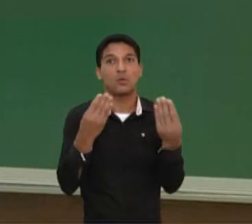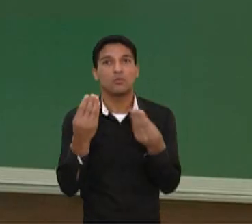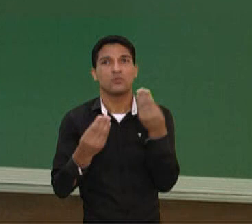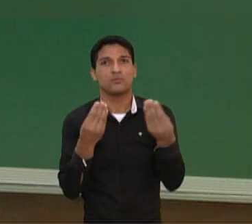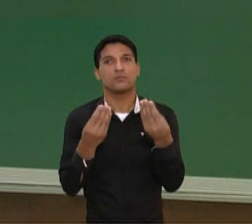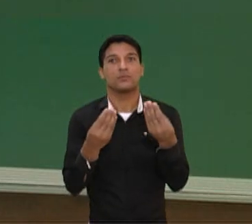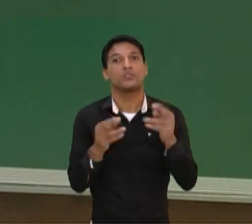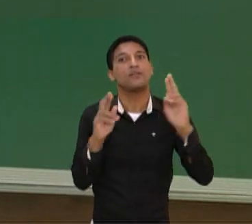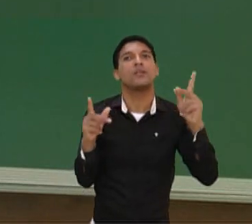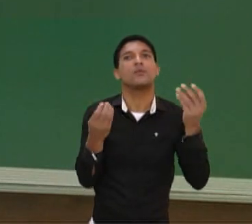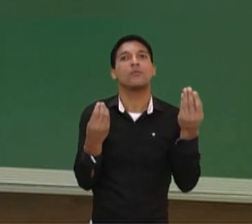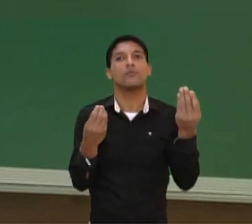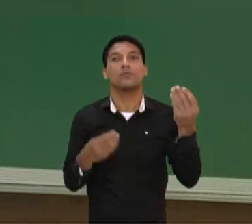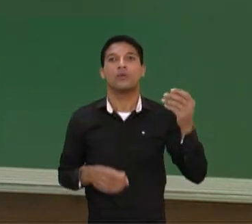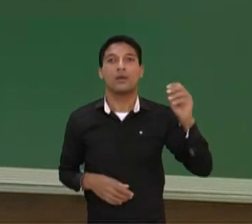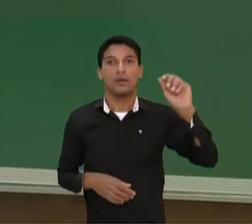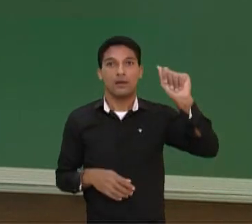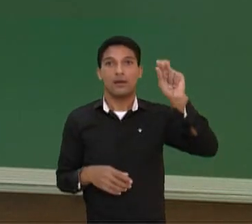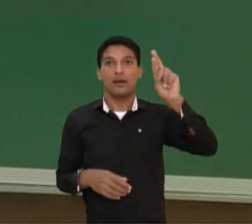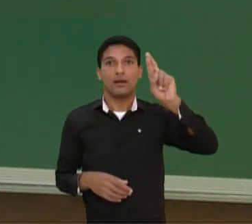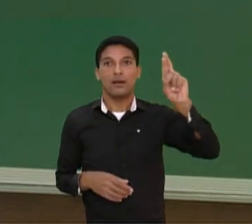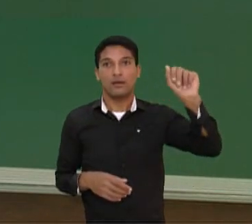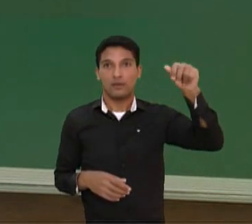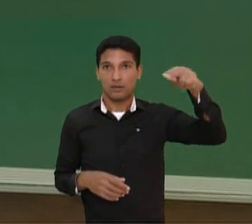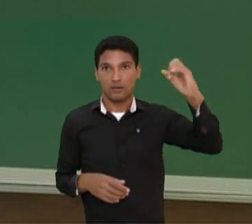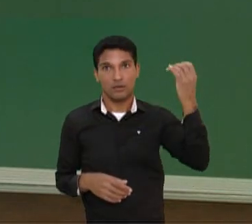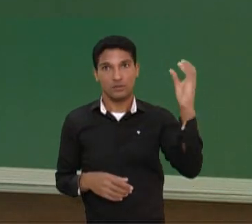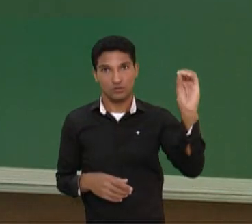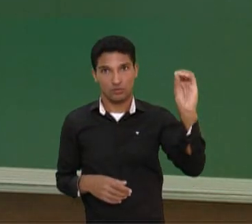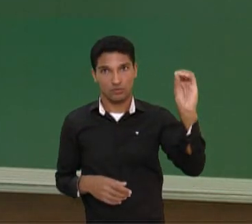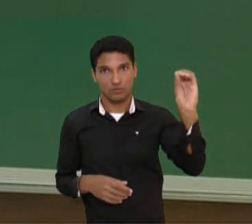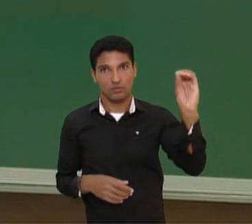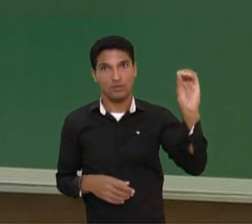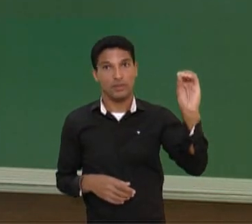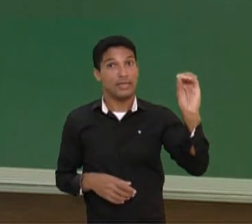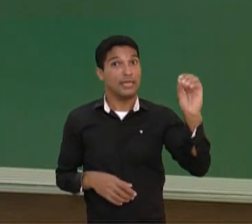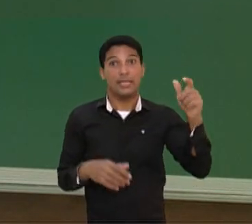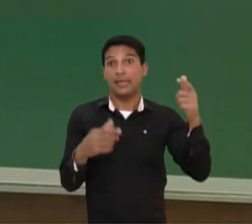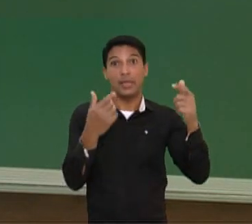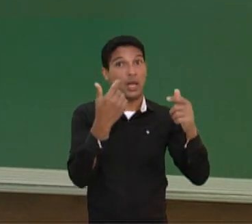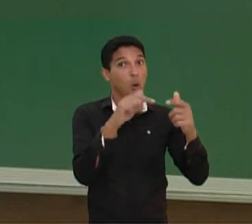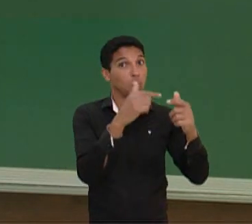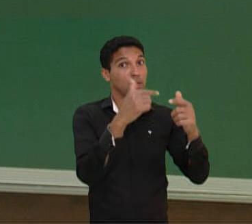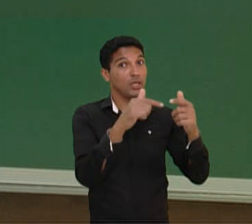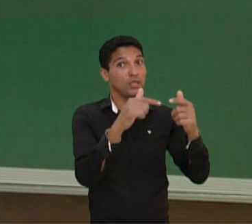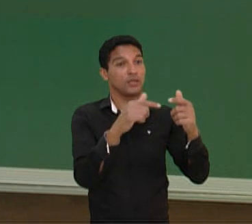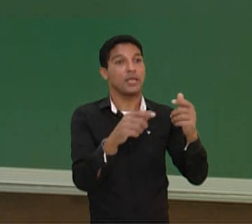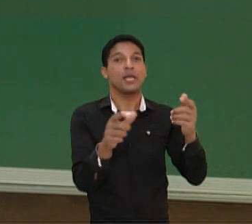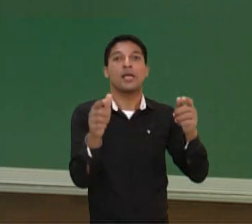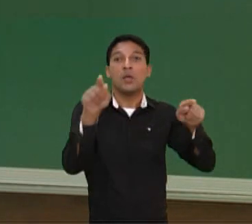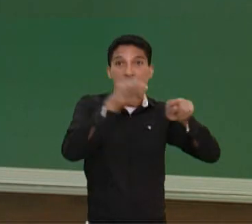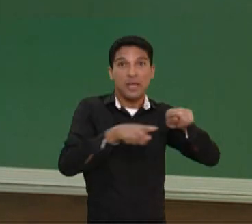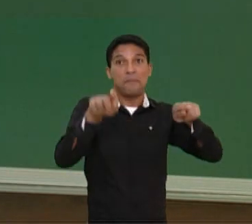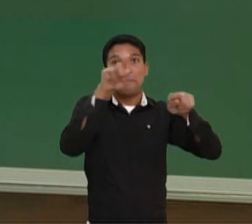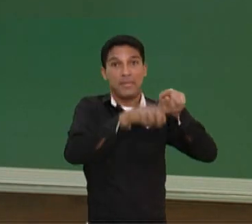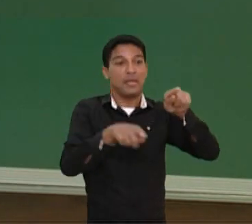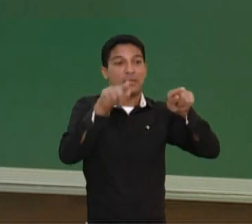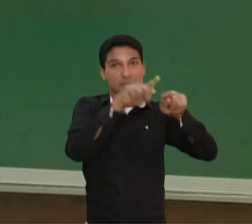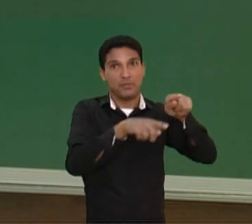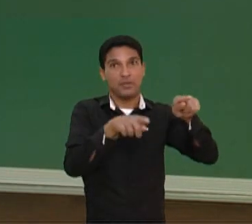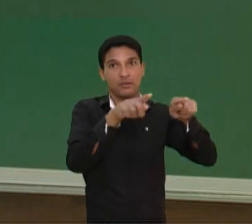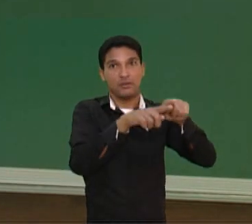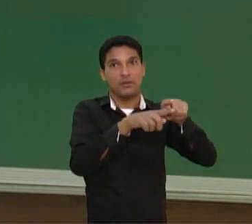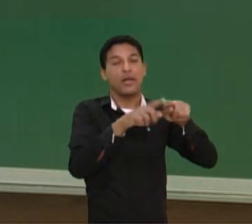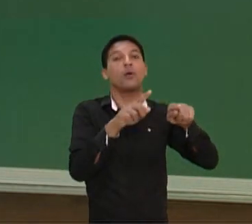arranjo, os agrupamentos, eles acontecem sem repetição. São agrupamentos sem repetição, onde um grupo se